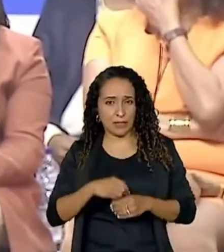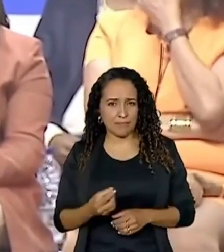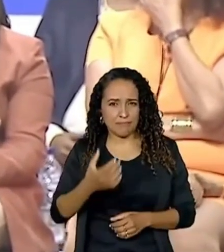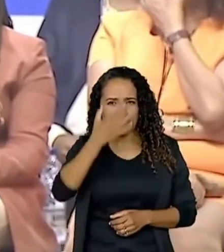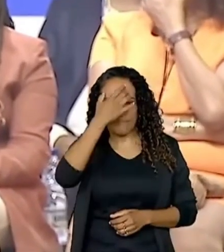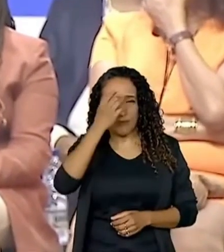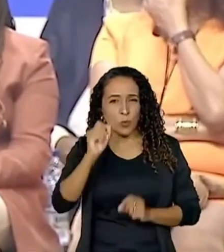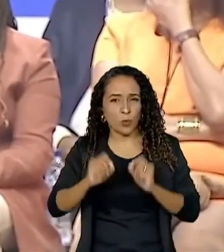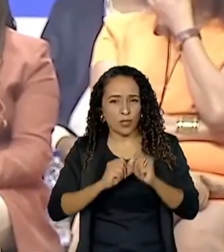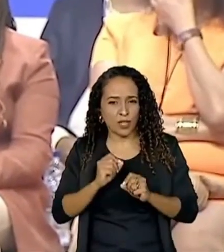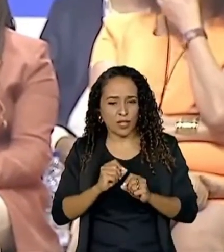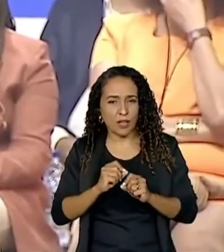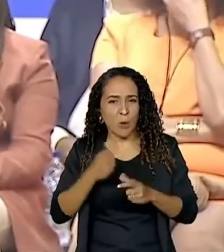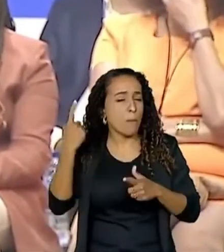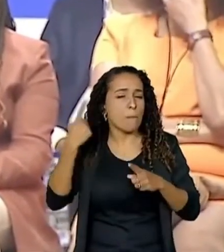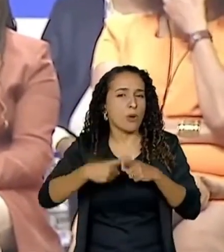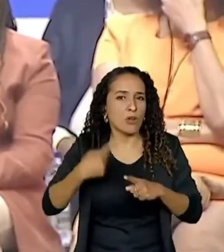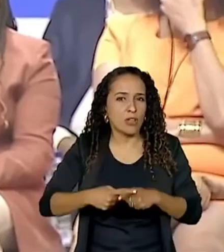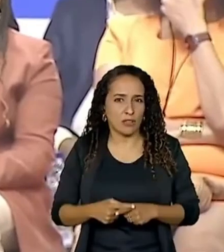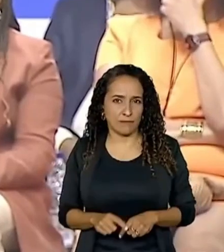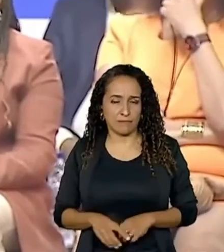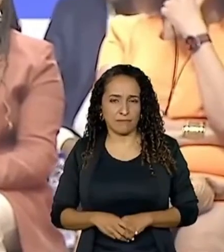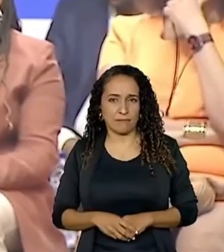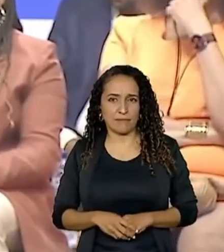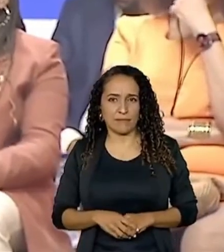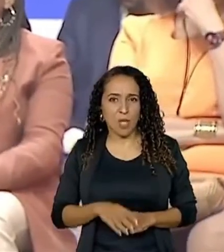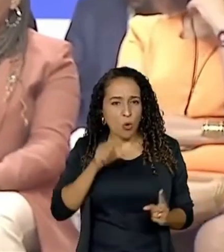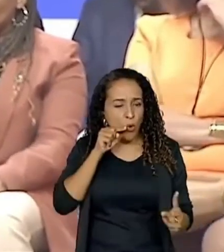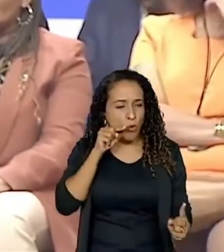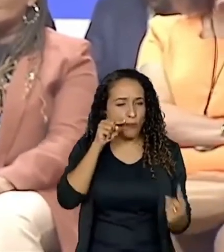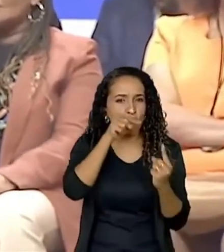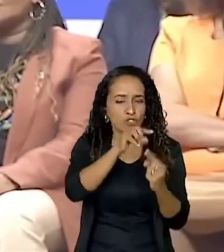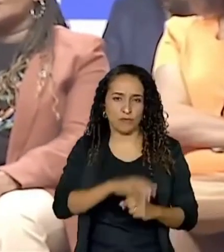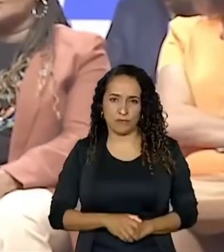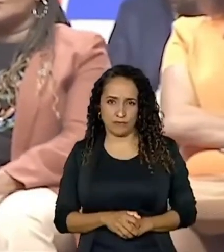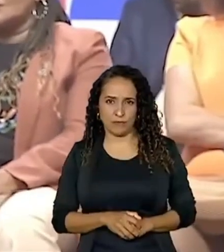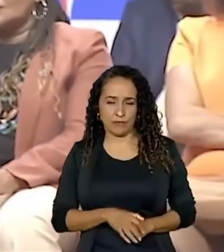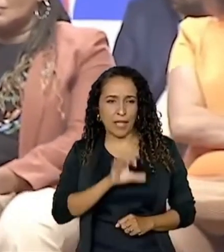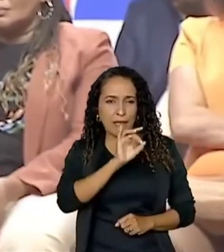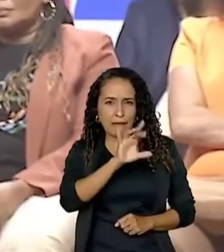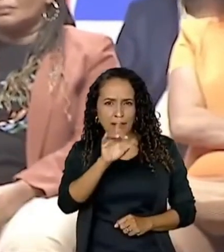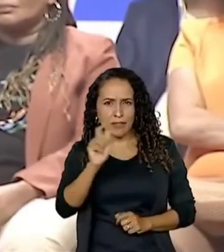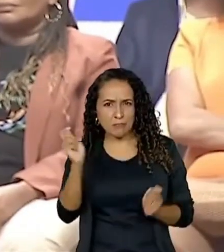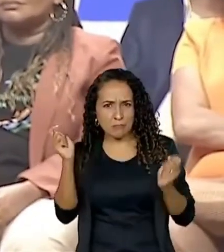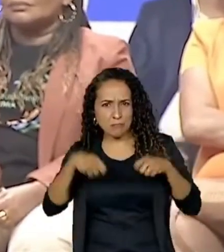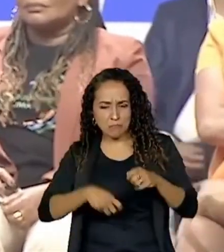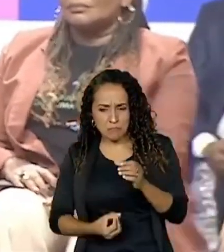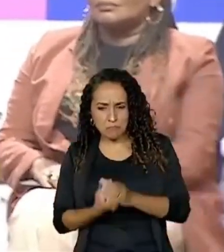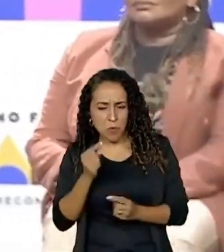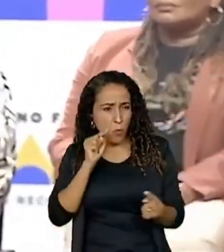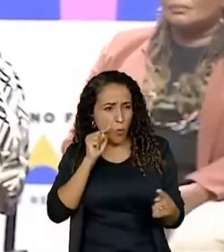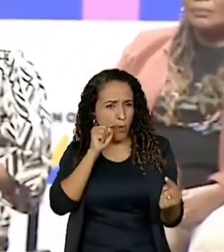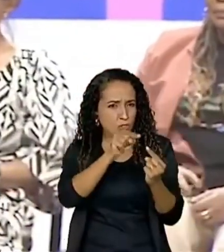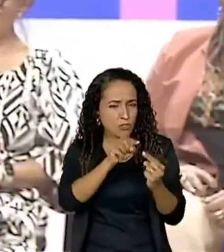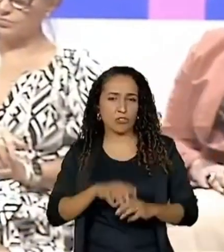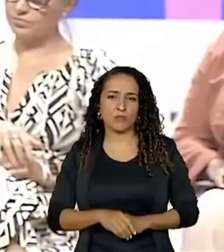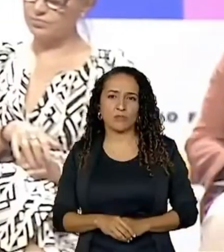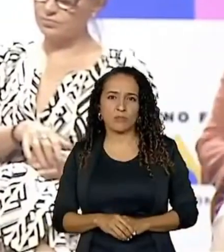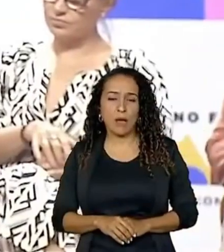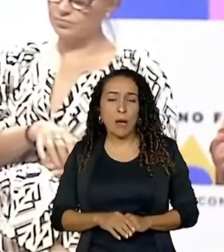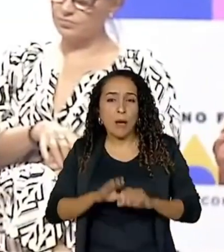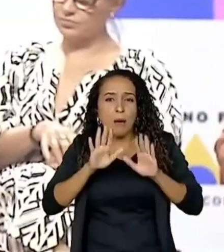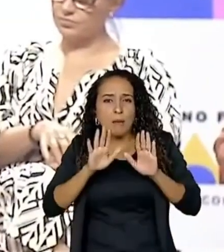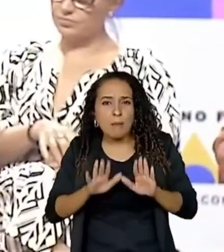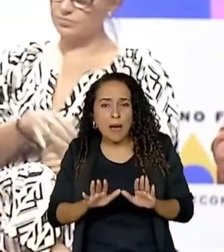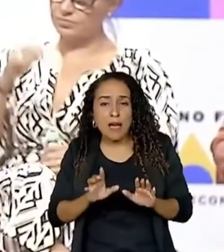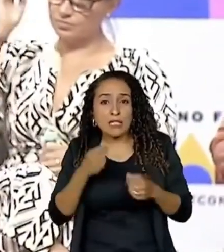de vocês uma causa. E cada um de nós pode construir uma causa pessoalmente, mas nós temos que construir uma